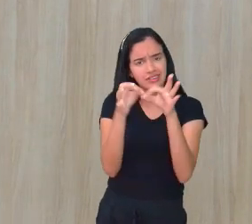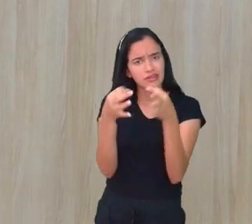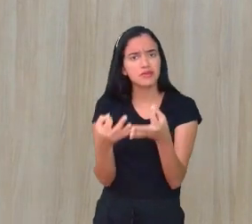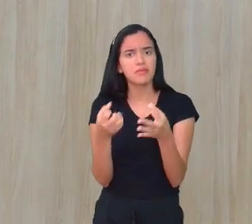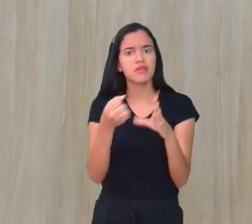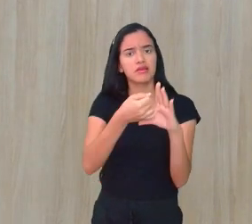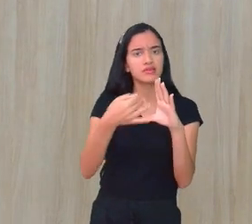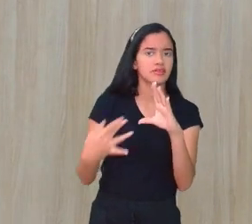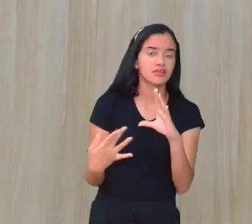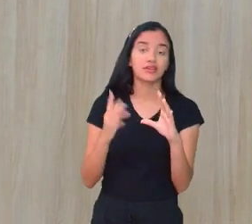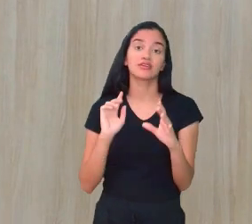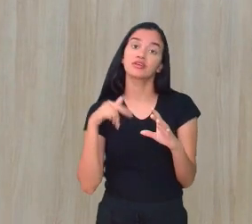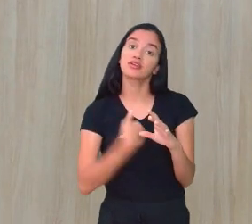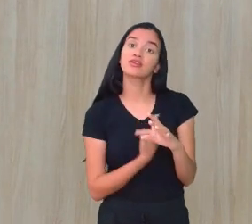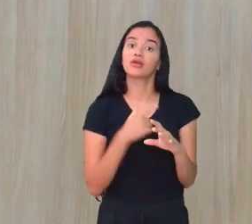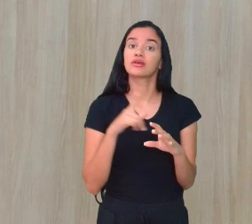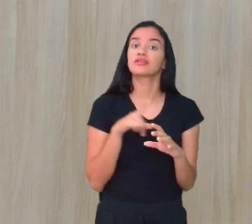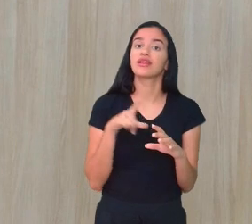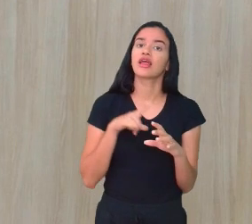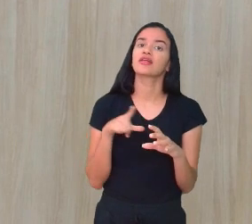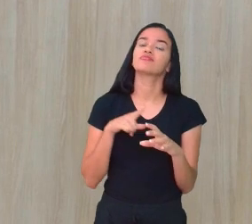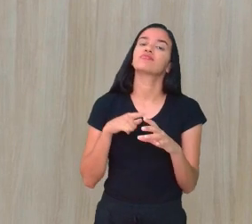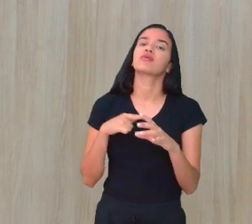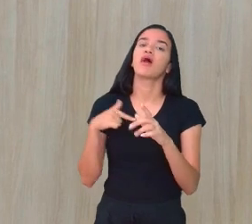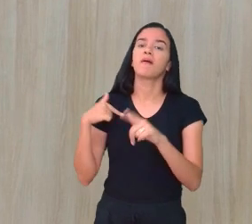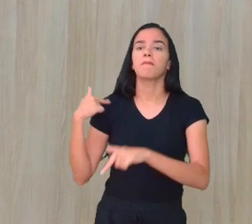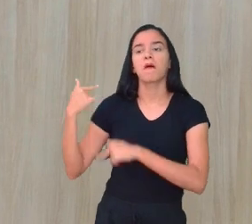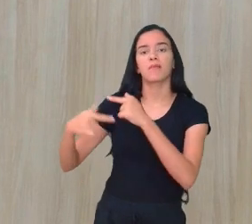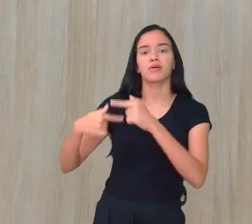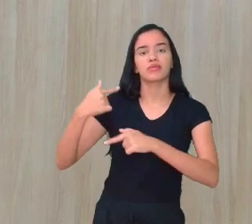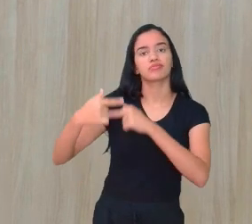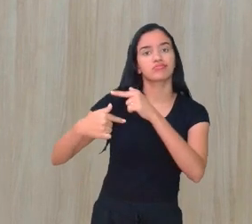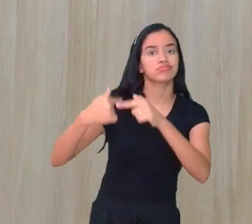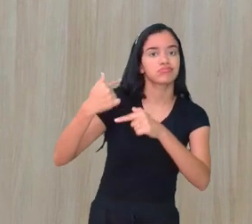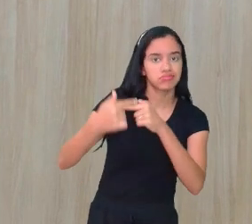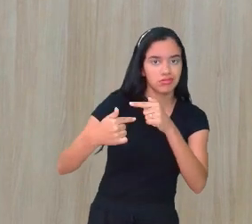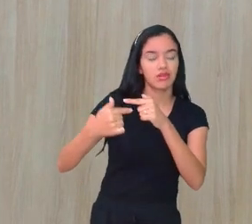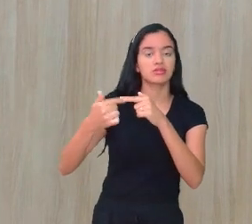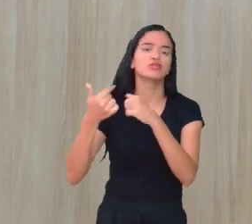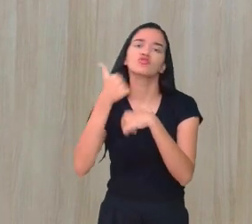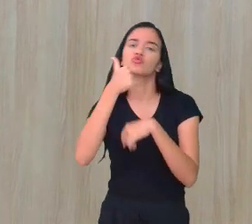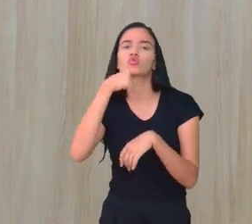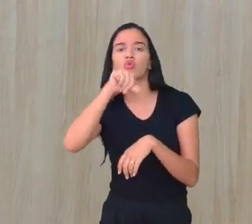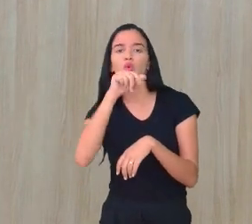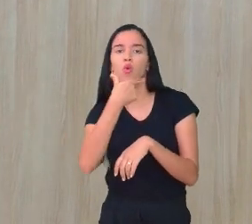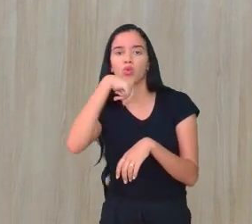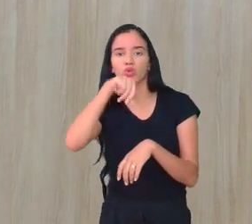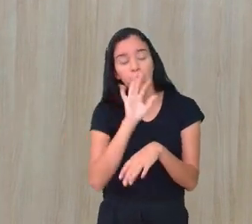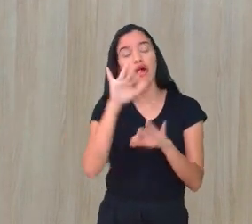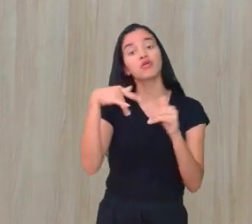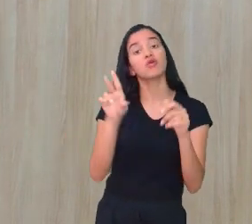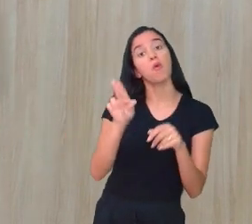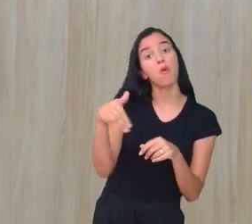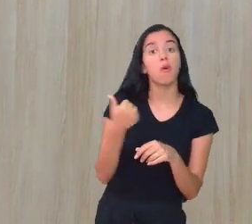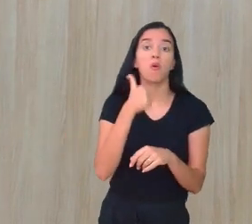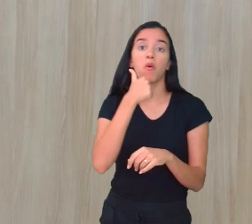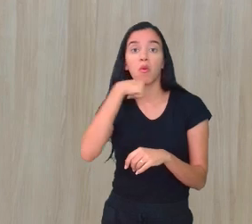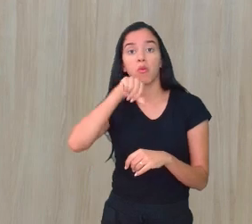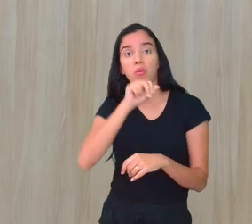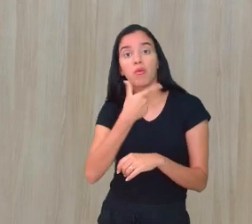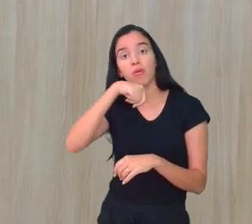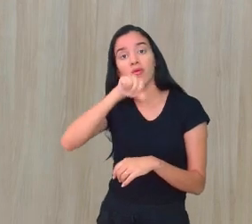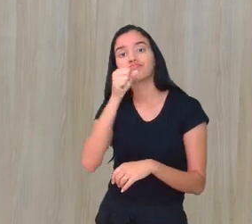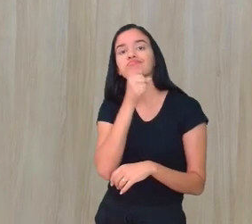aquelas características que a gente herda dos nossos familiares, sejam dos nossos pais, né, dos nossos avós, então da